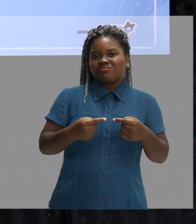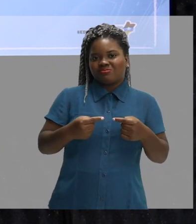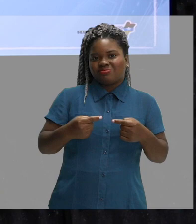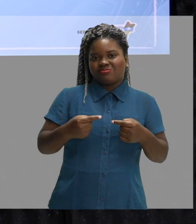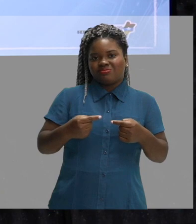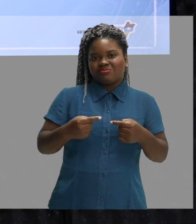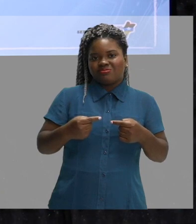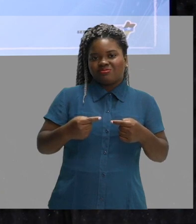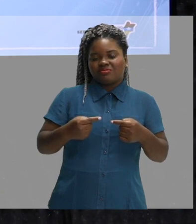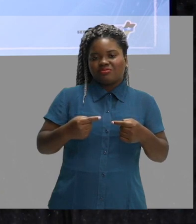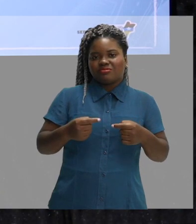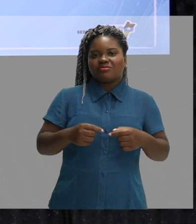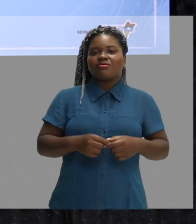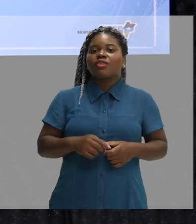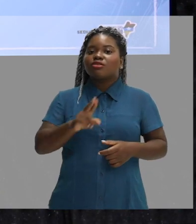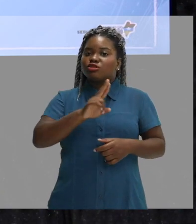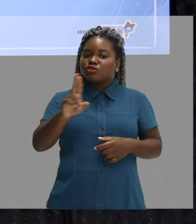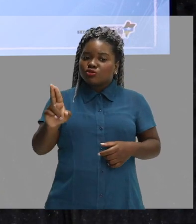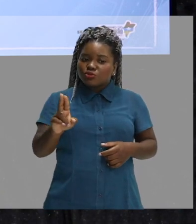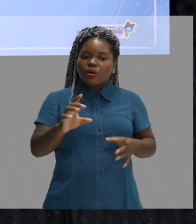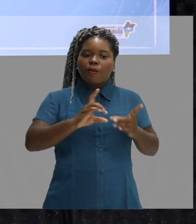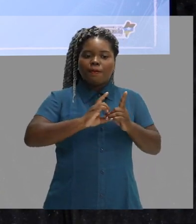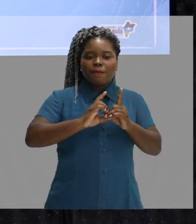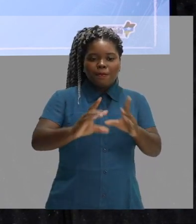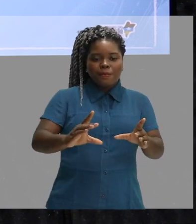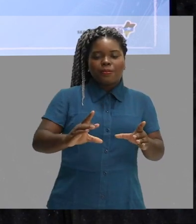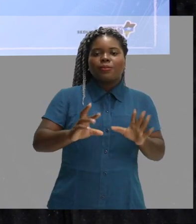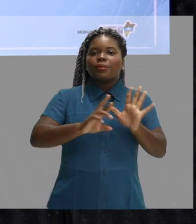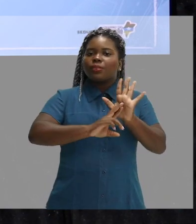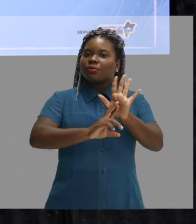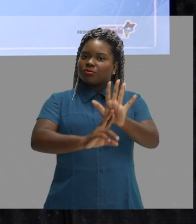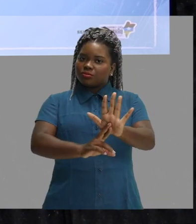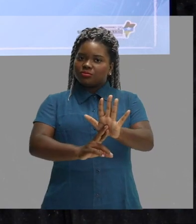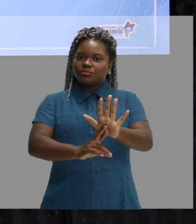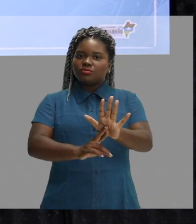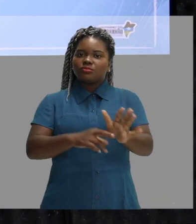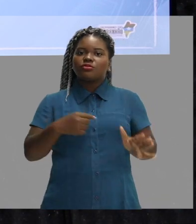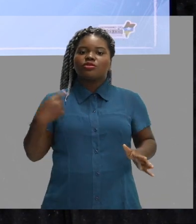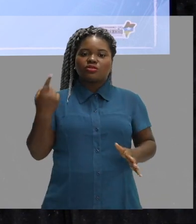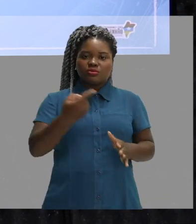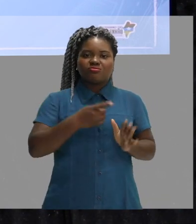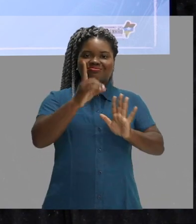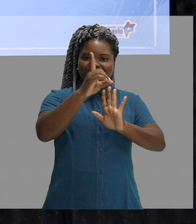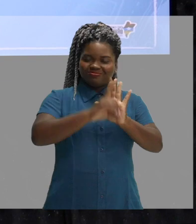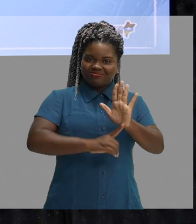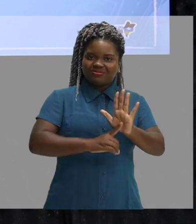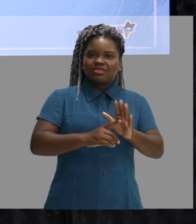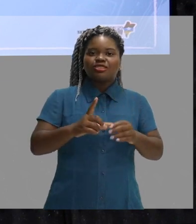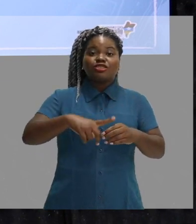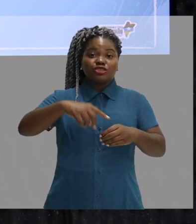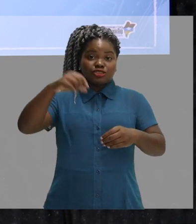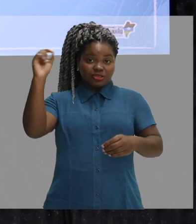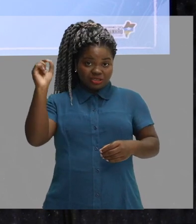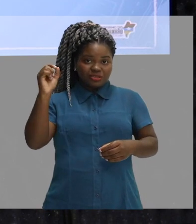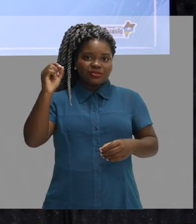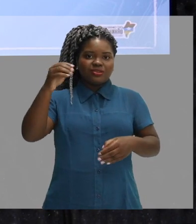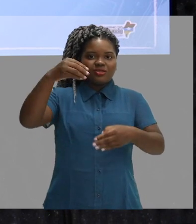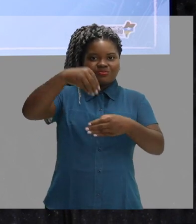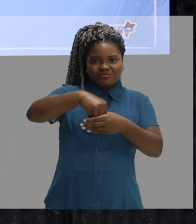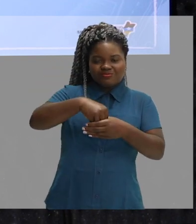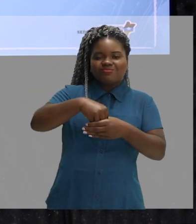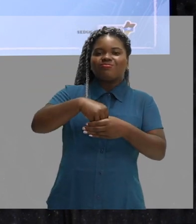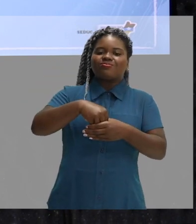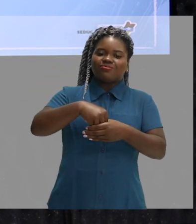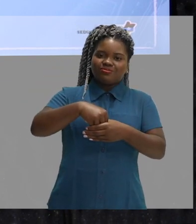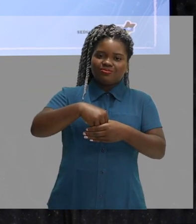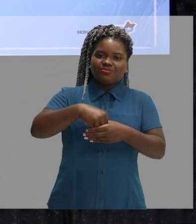democracia representativa. Nós elegemos representantes periodicamente. Ok? Então aqui o Locke